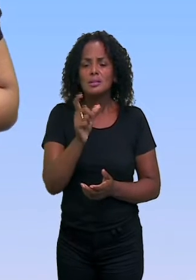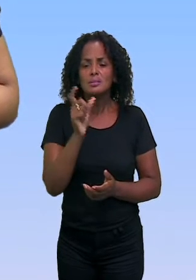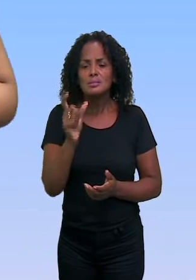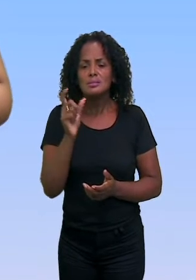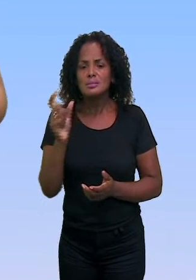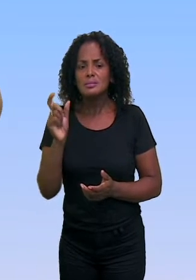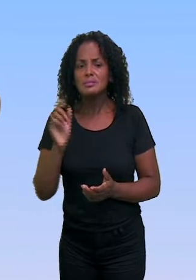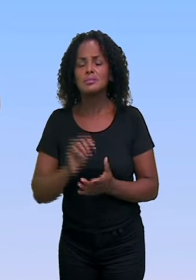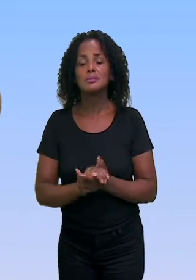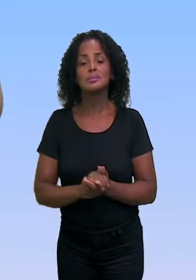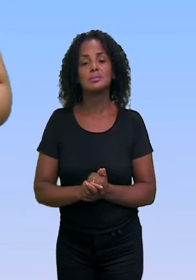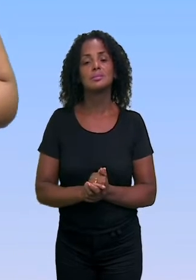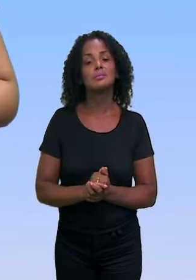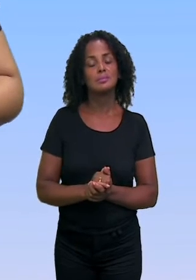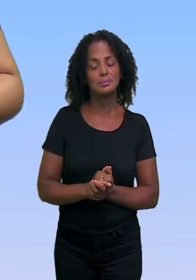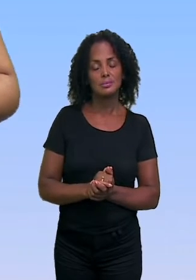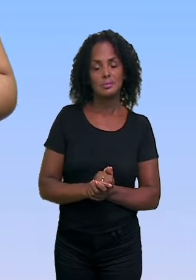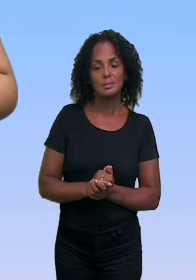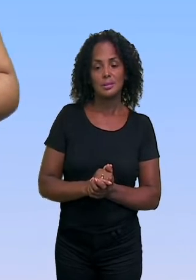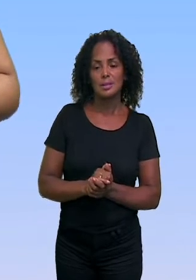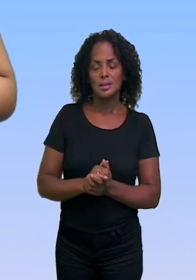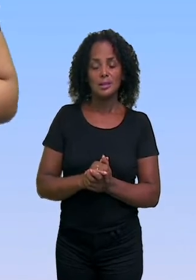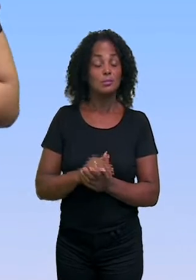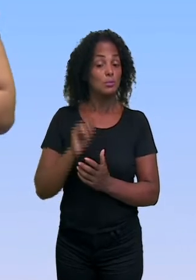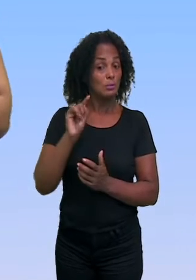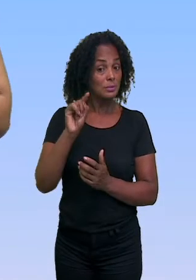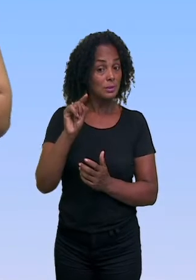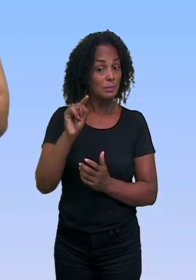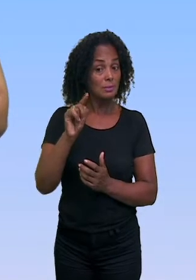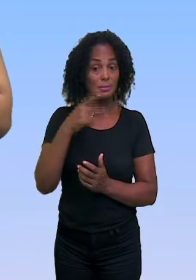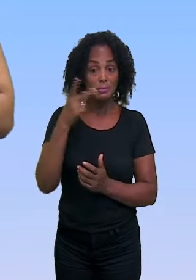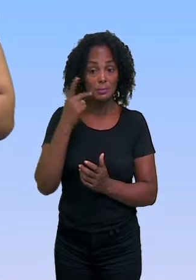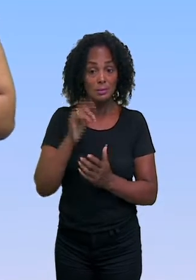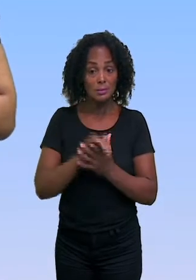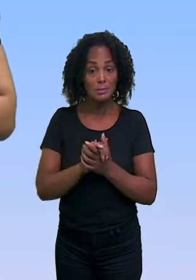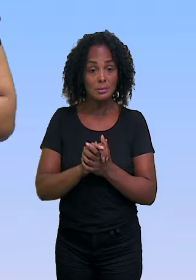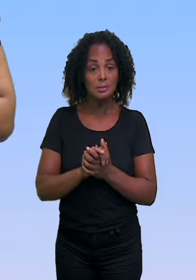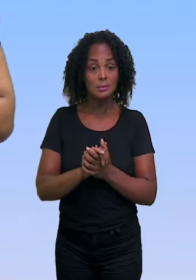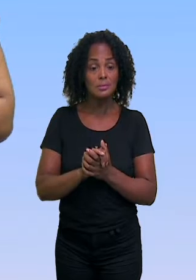carteiro aí só vocês que assiste vai ficar aqui escutando